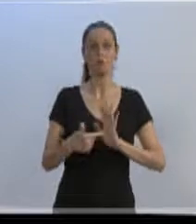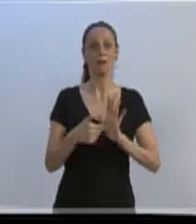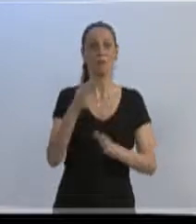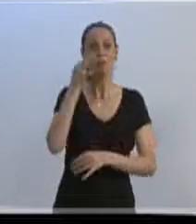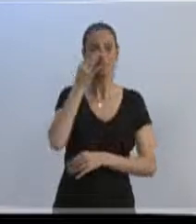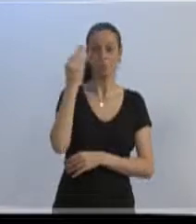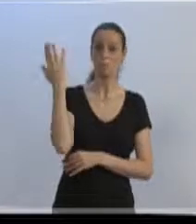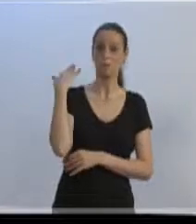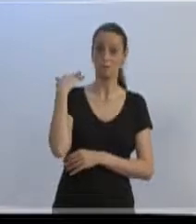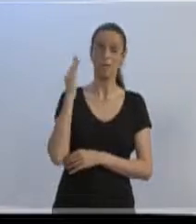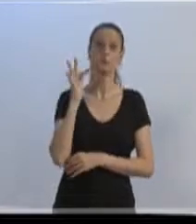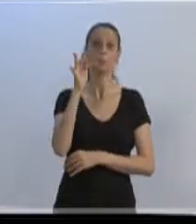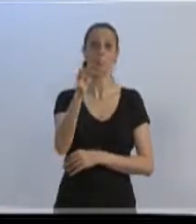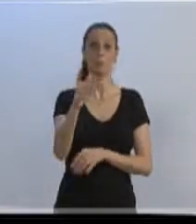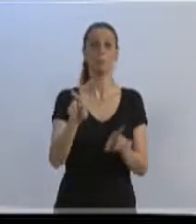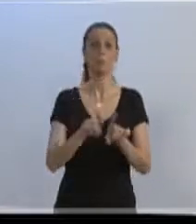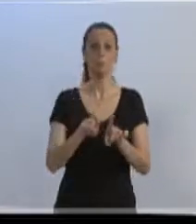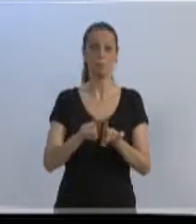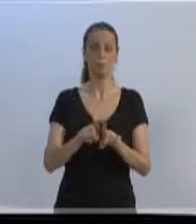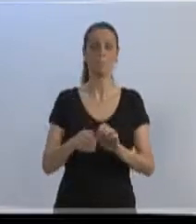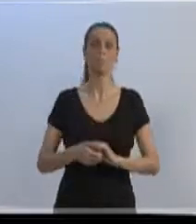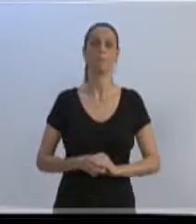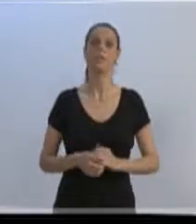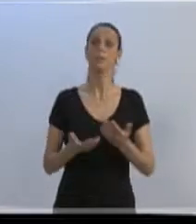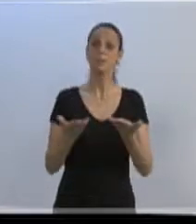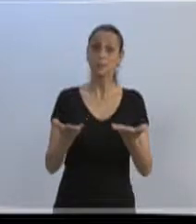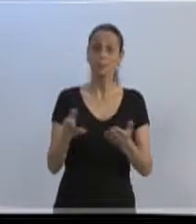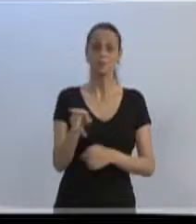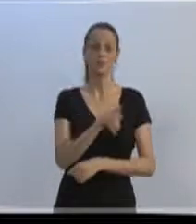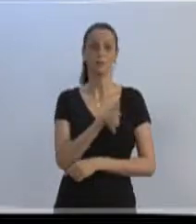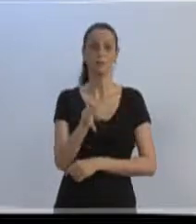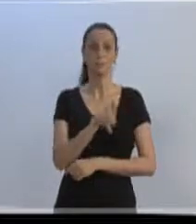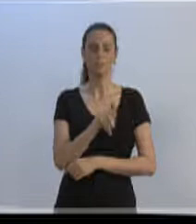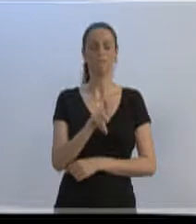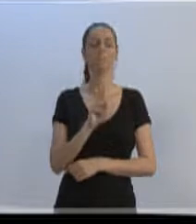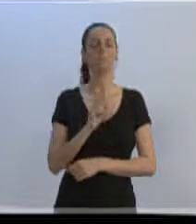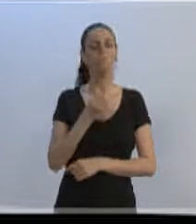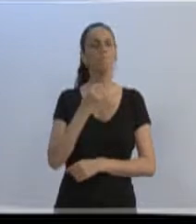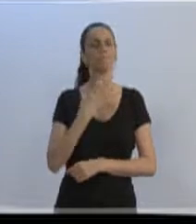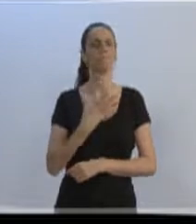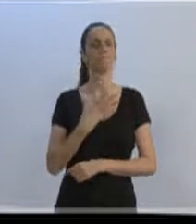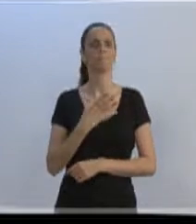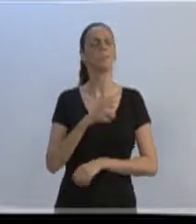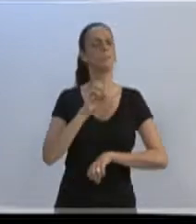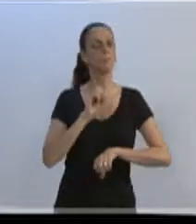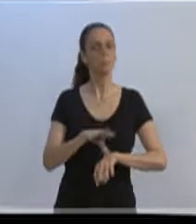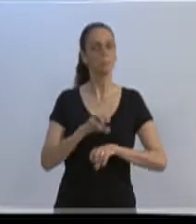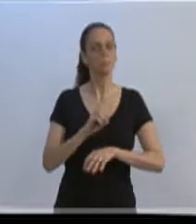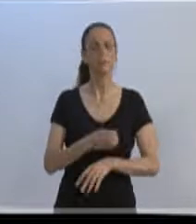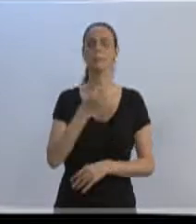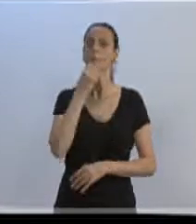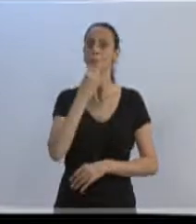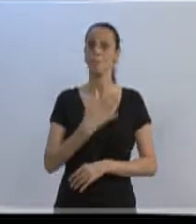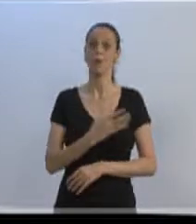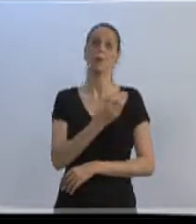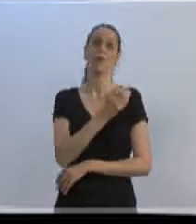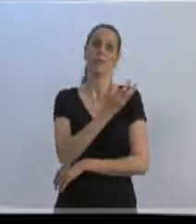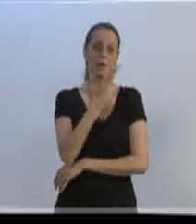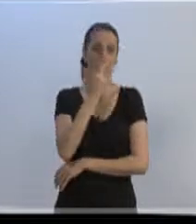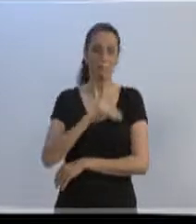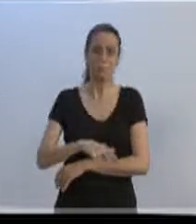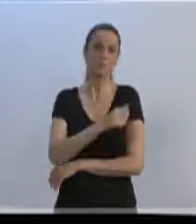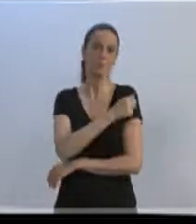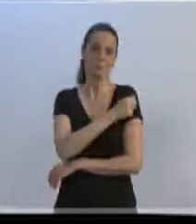passado e do futuro quer dizer professores muito bem vocês estão ensinando essas crianças que a melhor